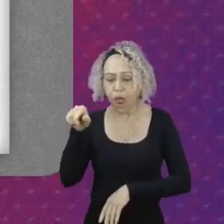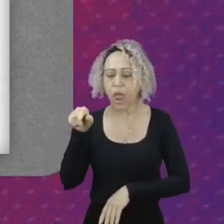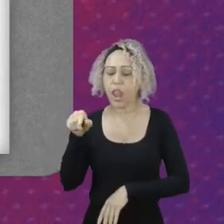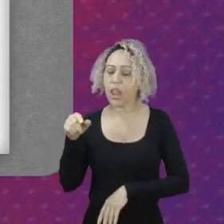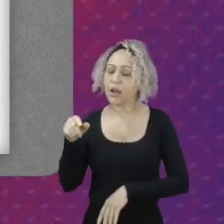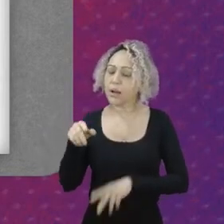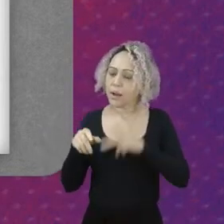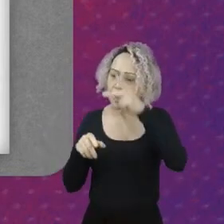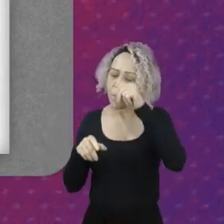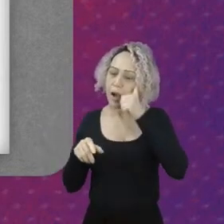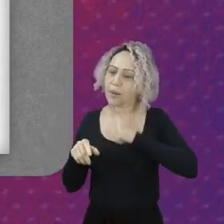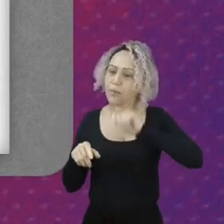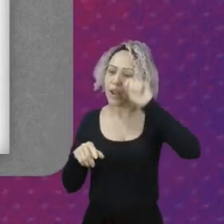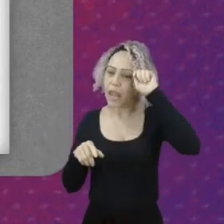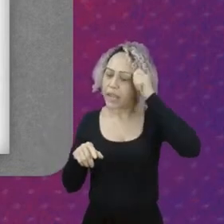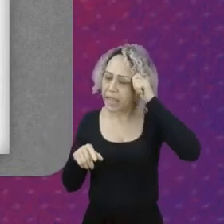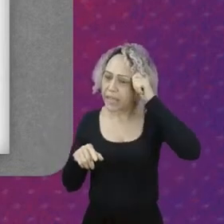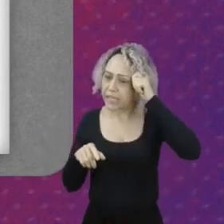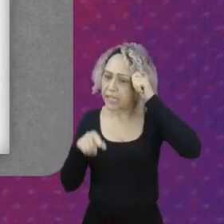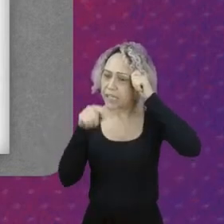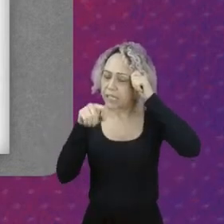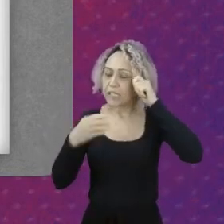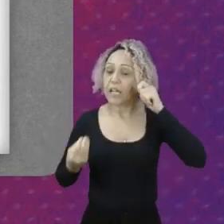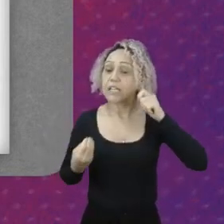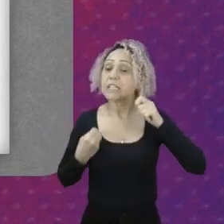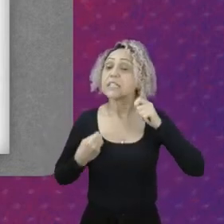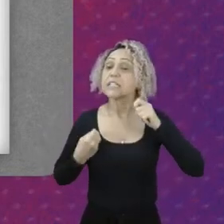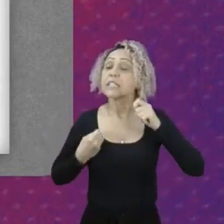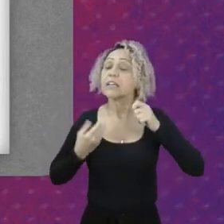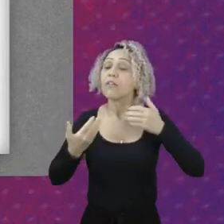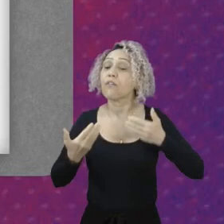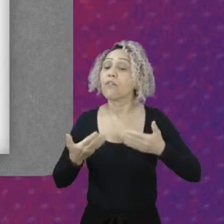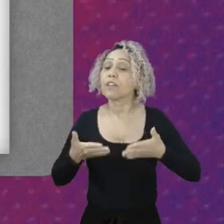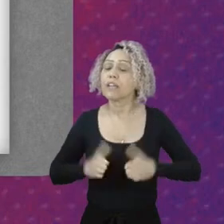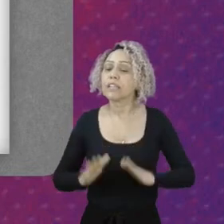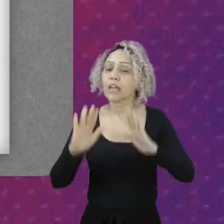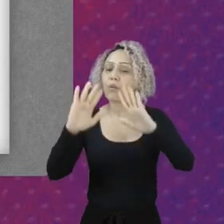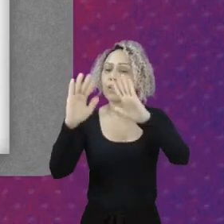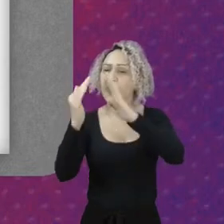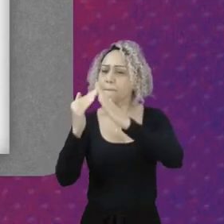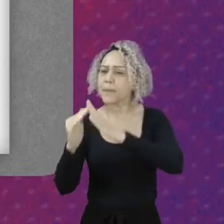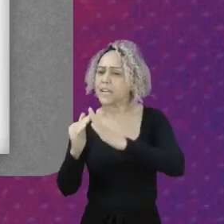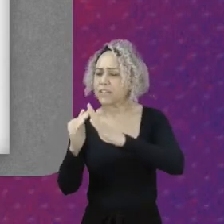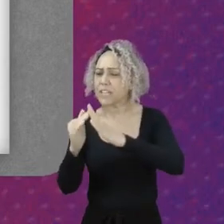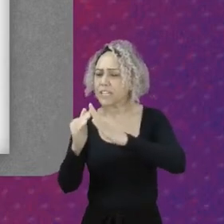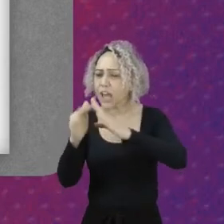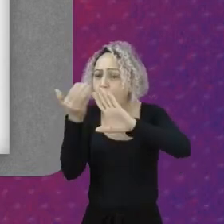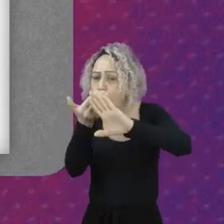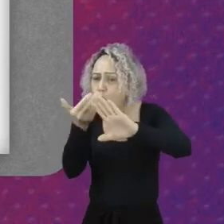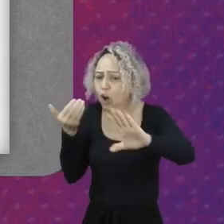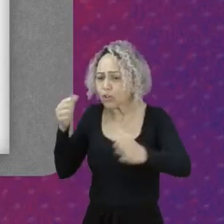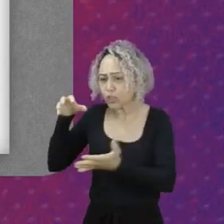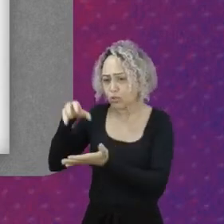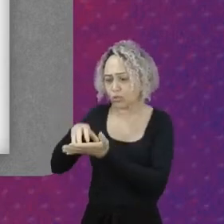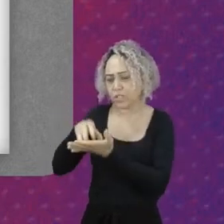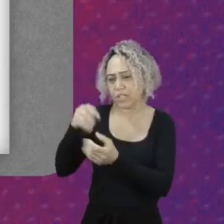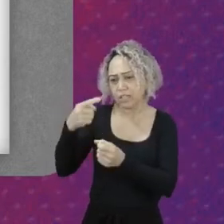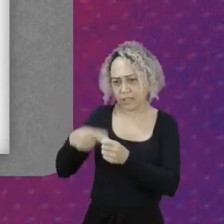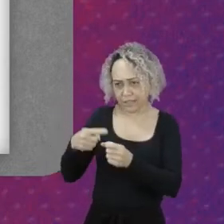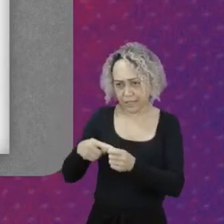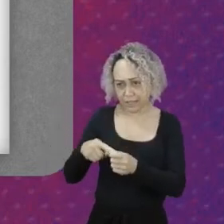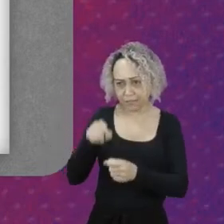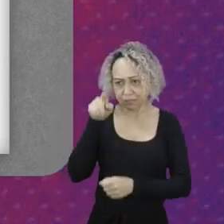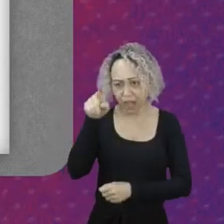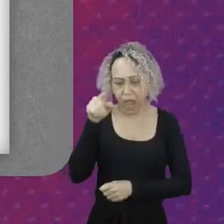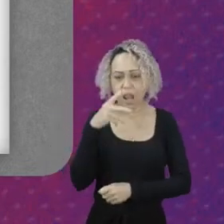vai falar justamente da dificuldade que é falar, mas da necessidade. E ela fala assim: a nossa